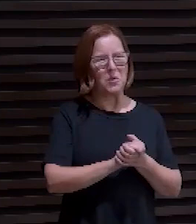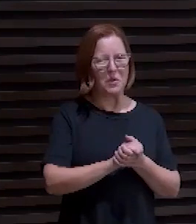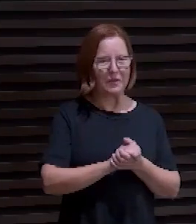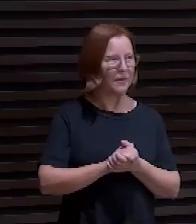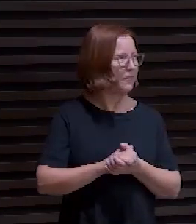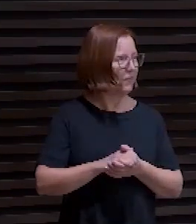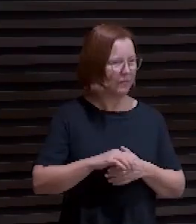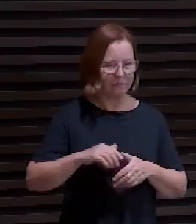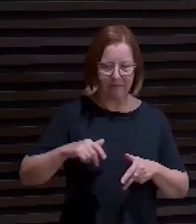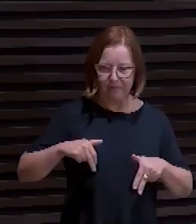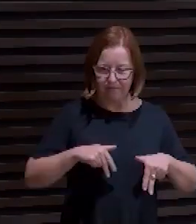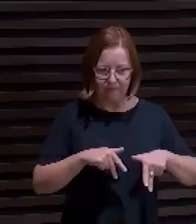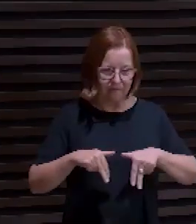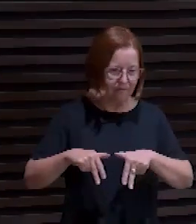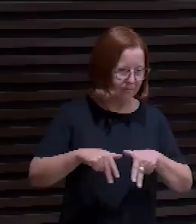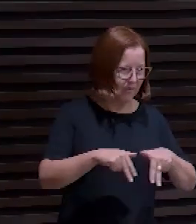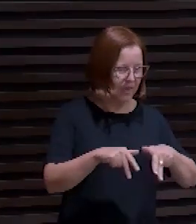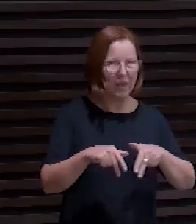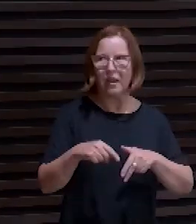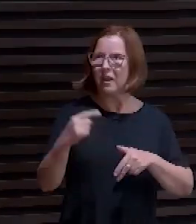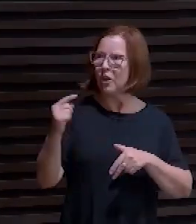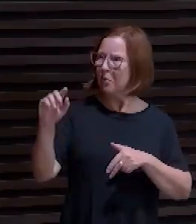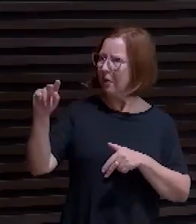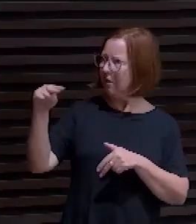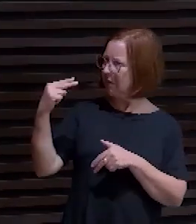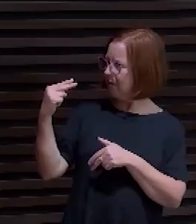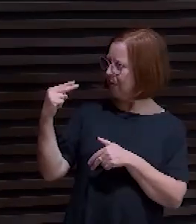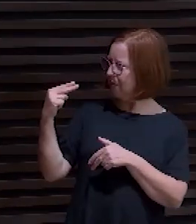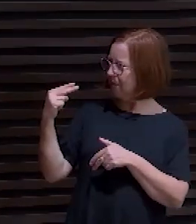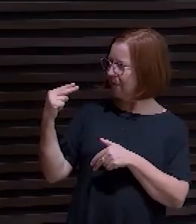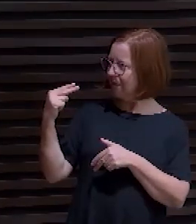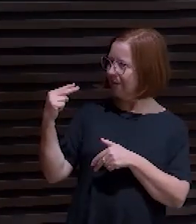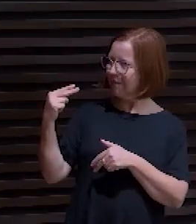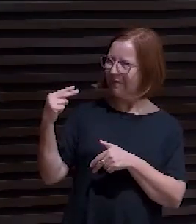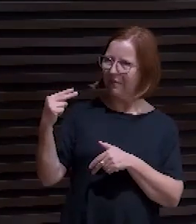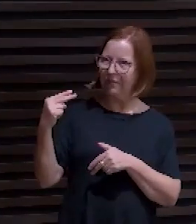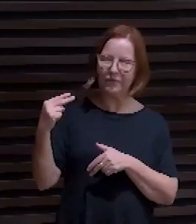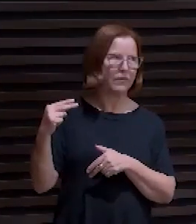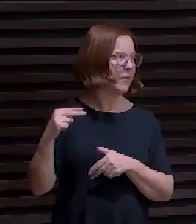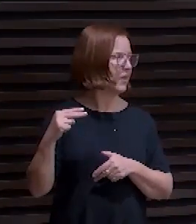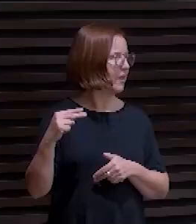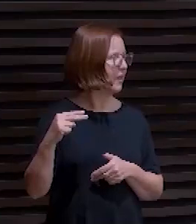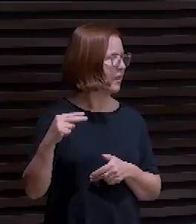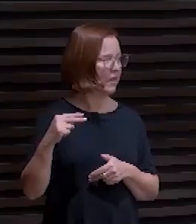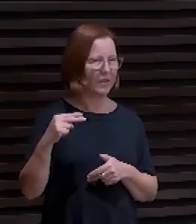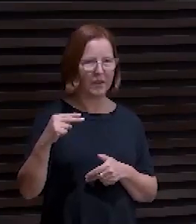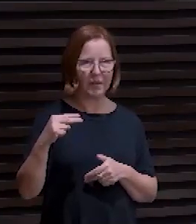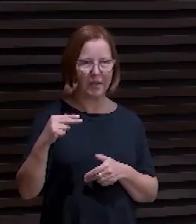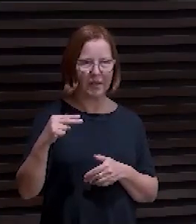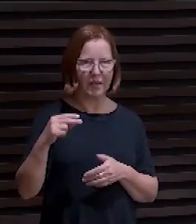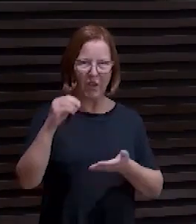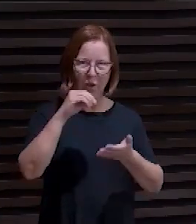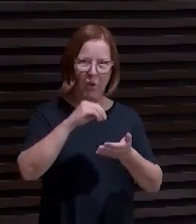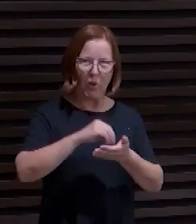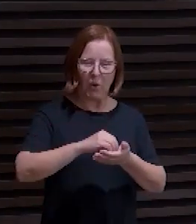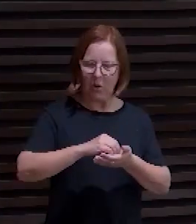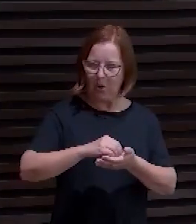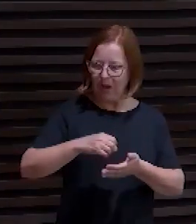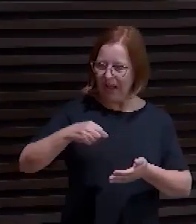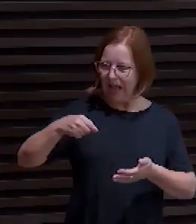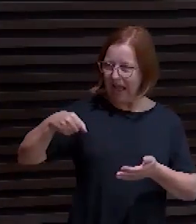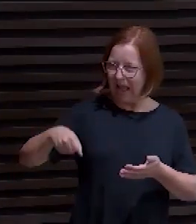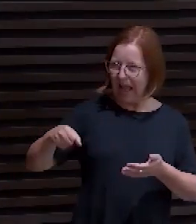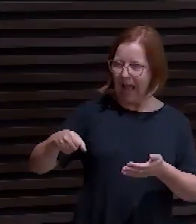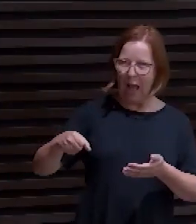e rompendo, e um virou para mim e disse assim, bota a mala na pousada e volta